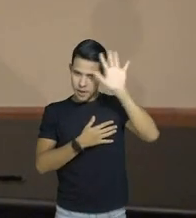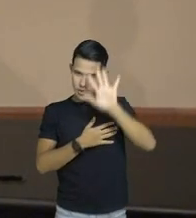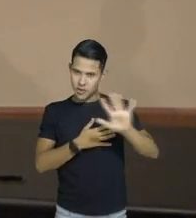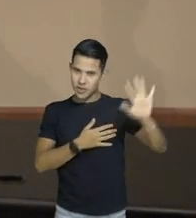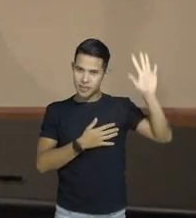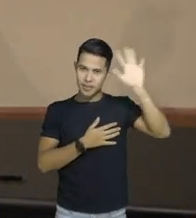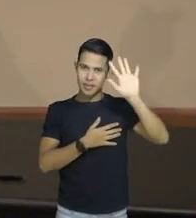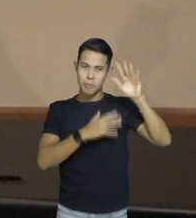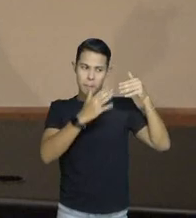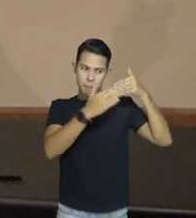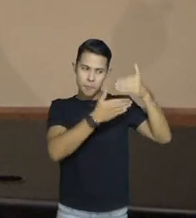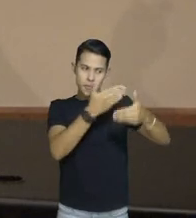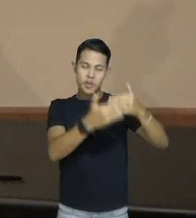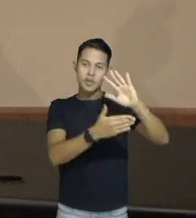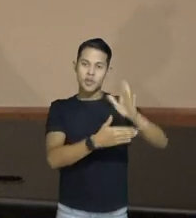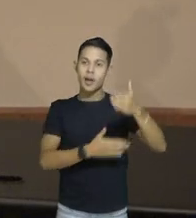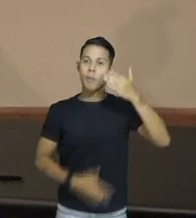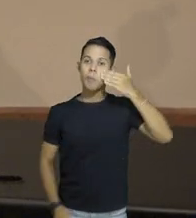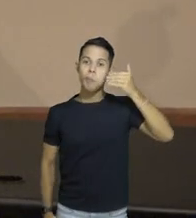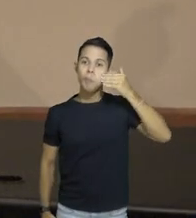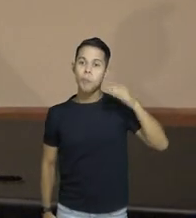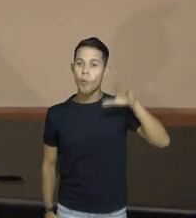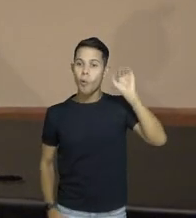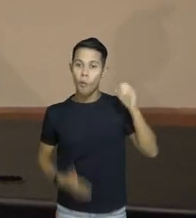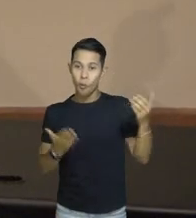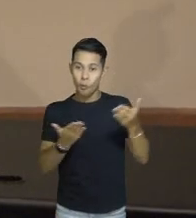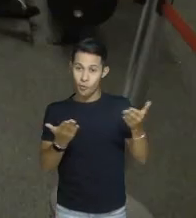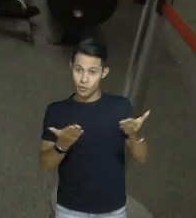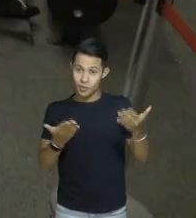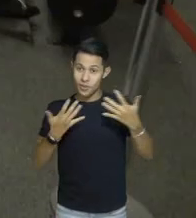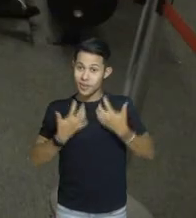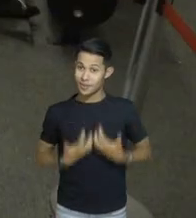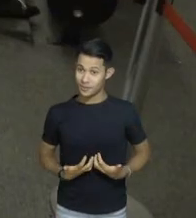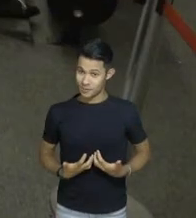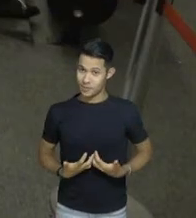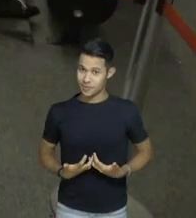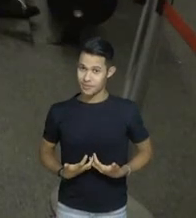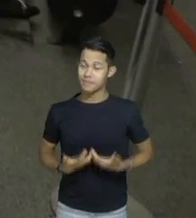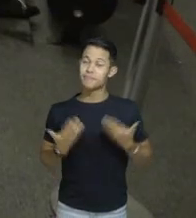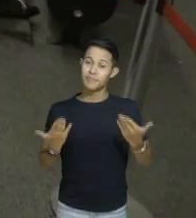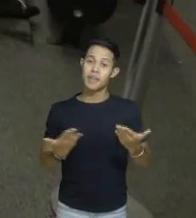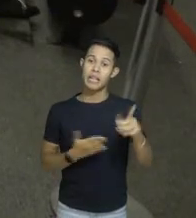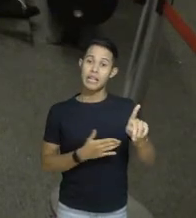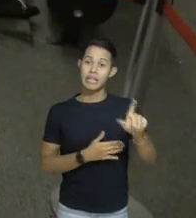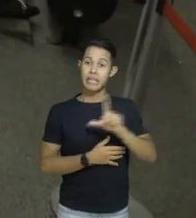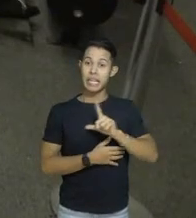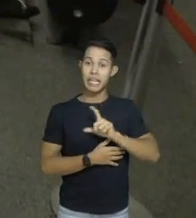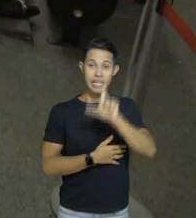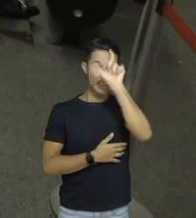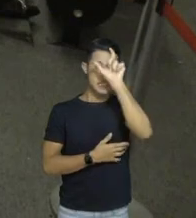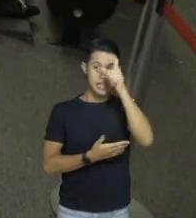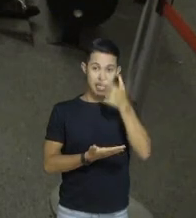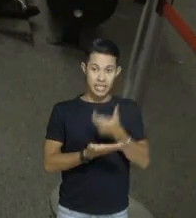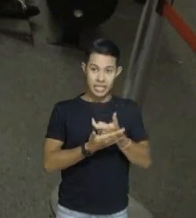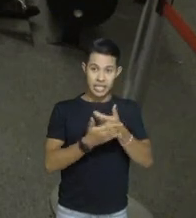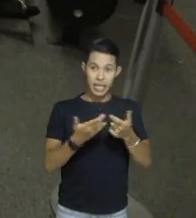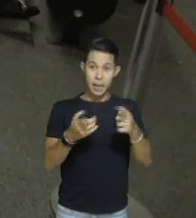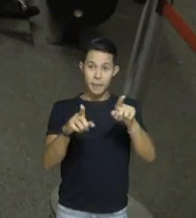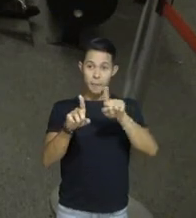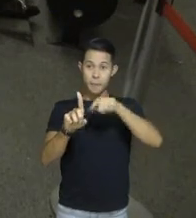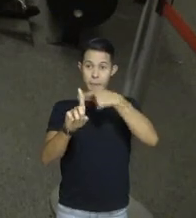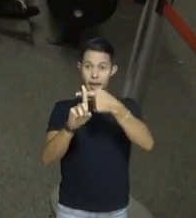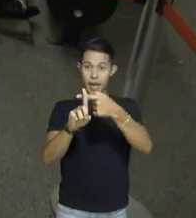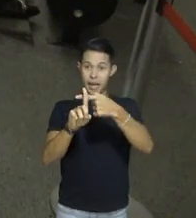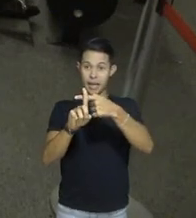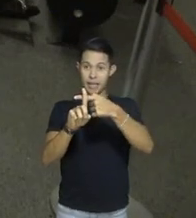aí, tudo que a gente já está ouvindo, já cansou, né? Aí tem dislexia, às vezes tem um TDAH junto. Senhor